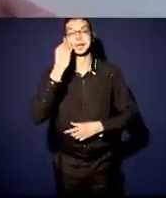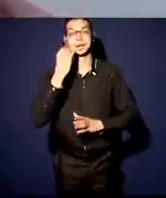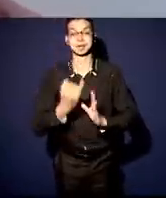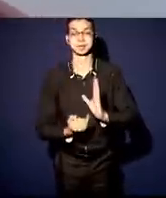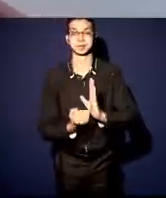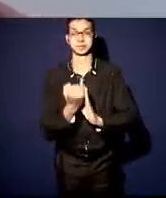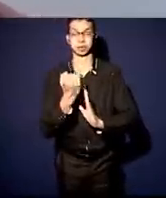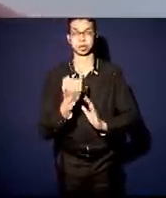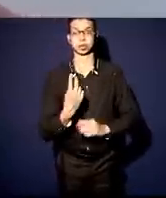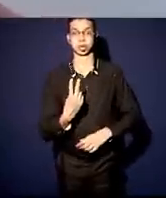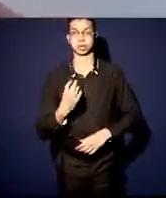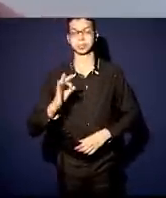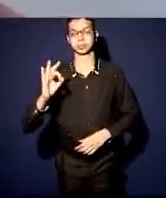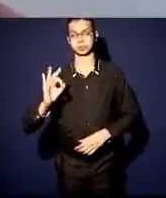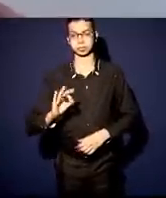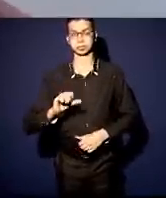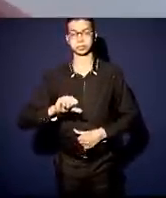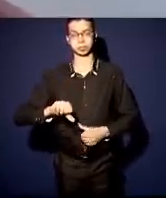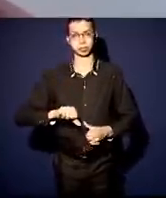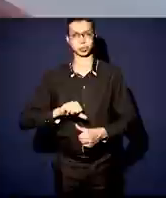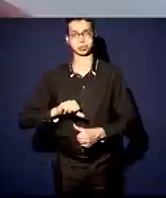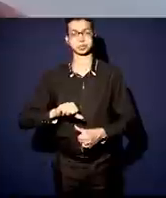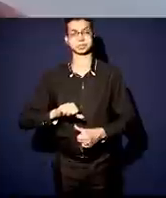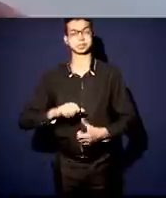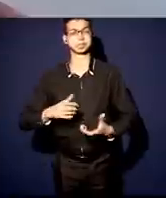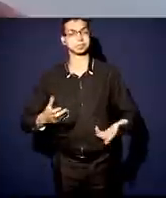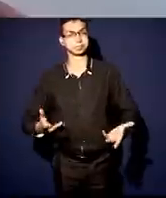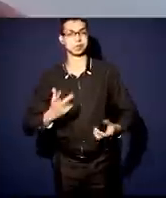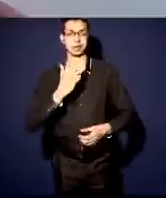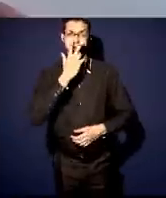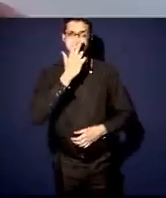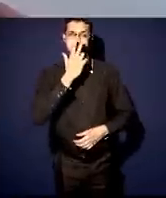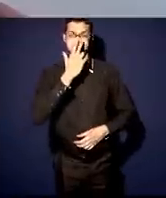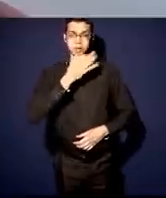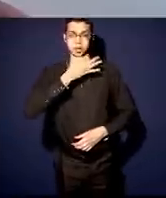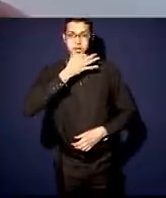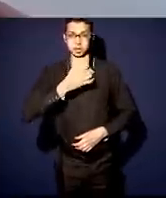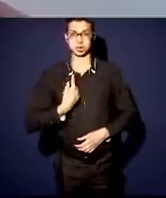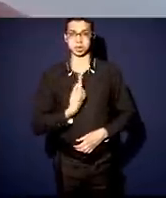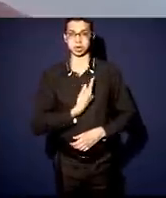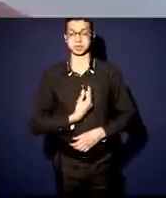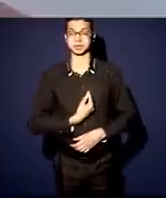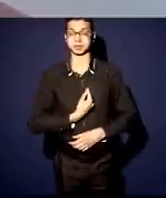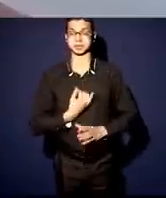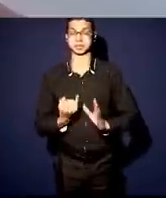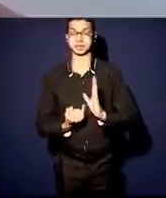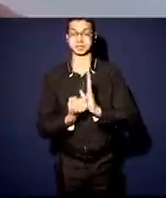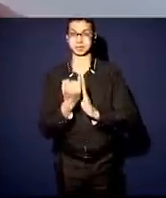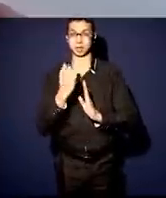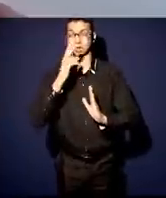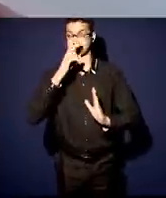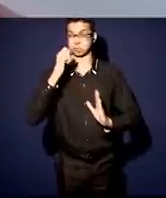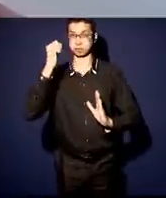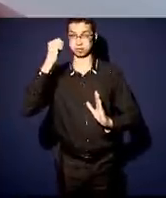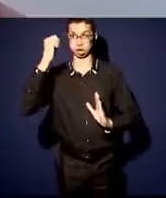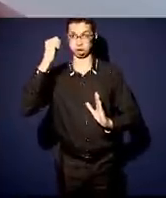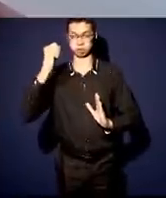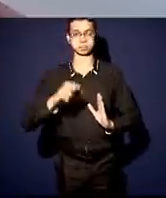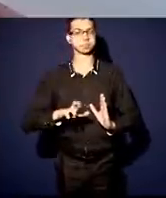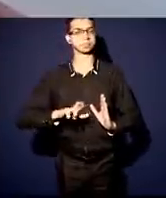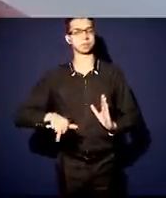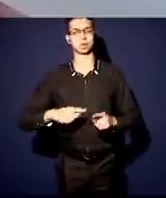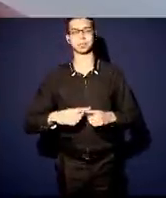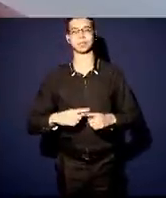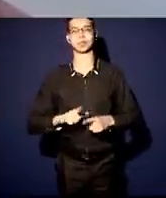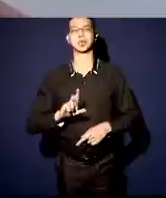os 2%, que é o target dele. Eu acho que a gente vai conviver com uma inflação não tão mais alta, né? O Luiz está dizendo